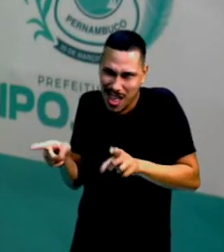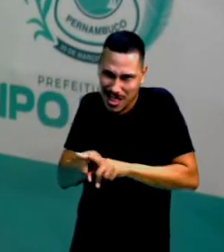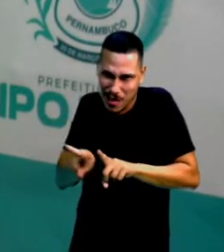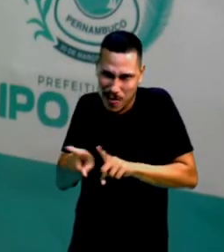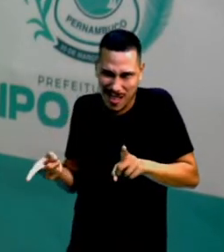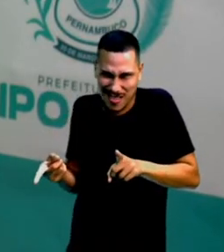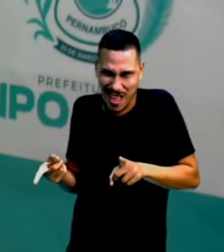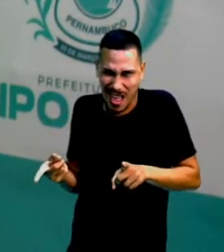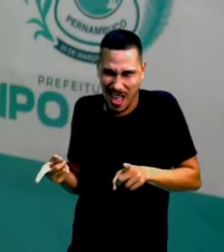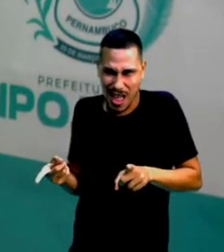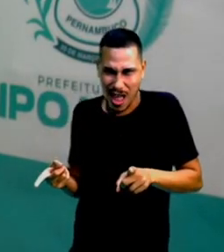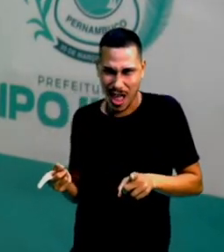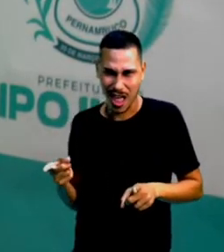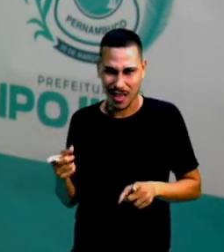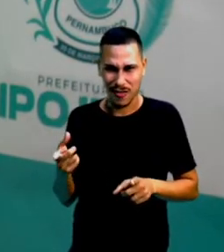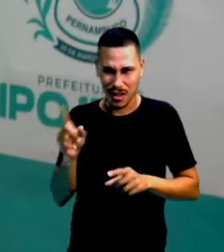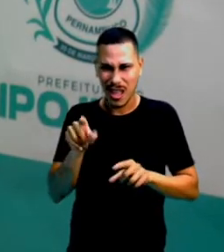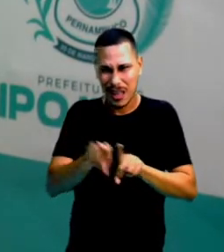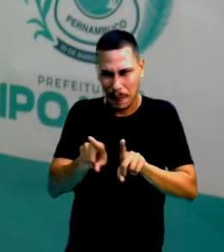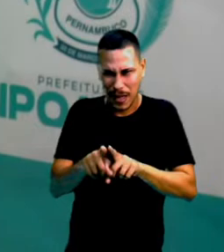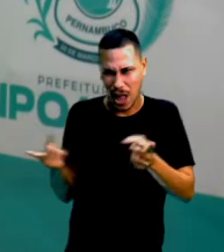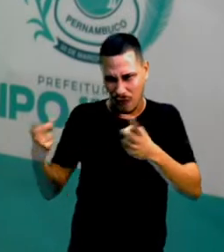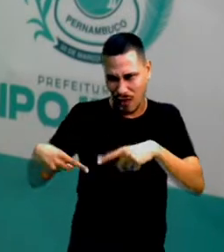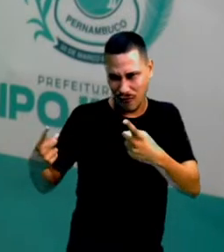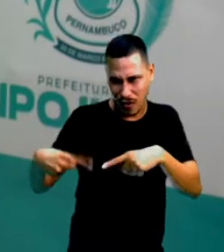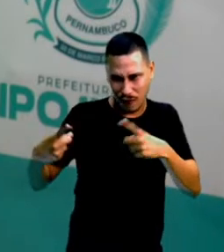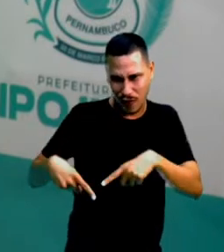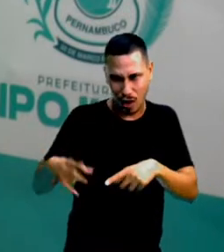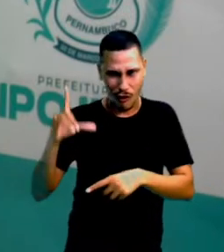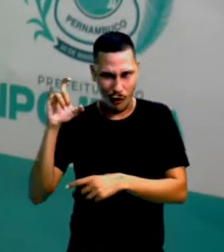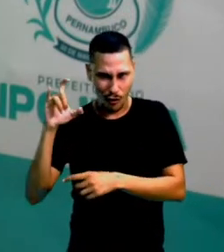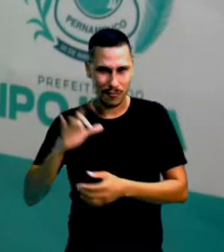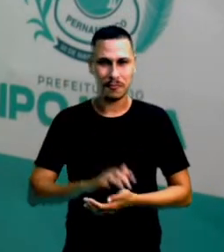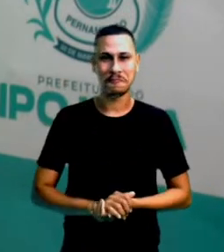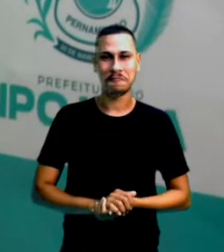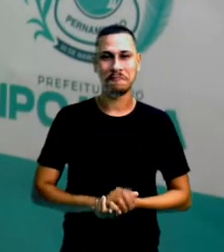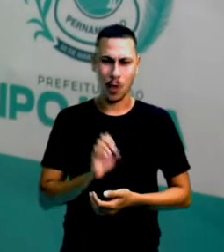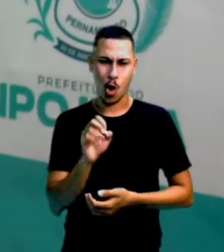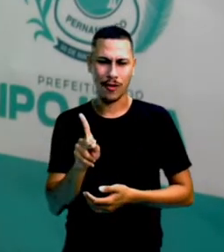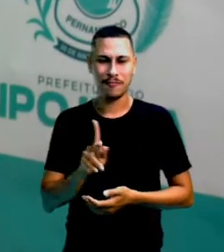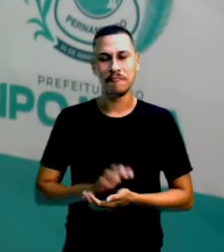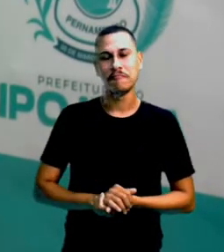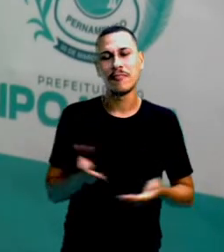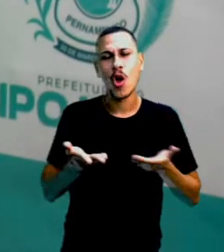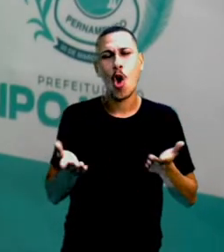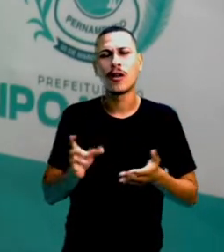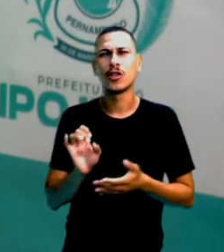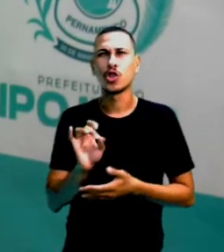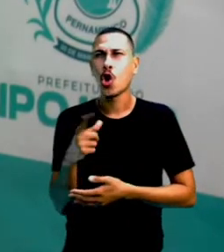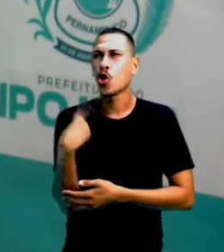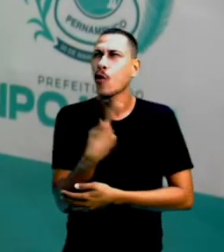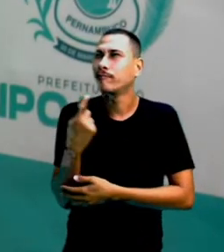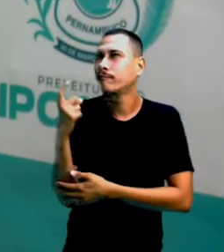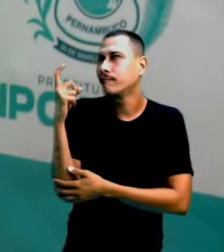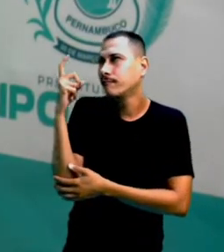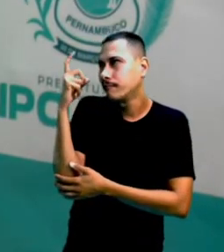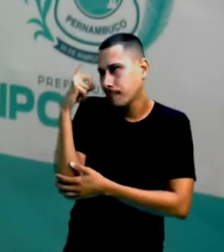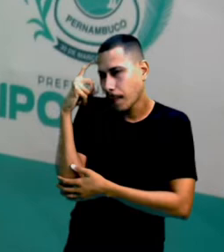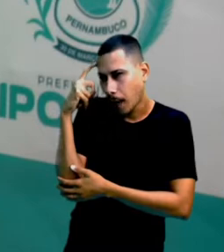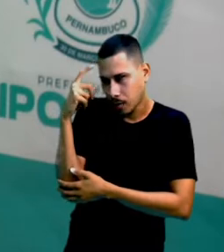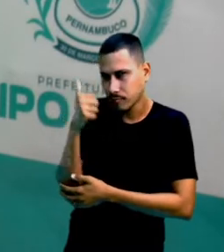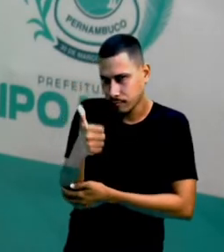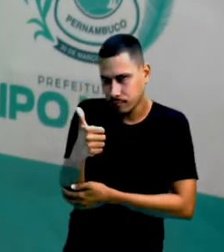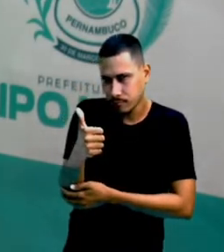Tok no tá tchau né maravilha né OK eu vou fazer uma pequena reflexão